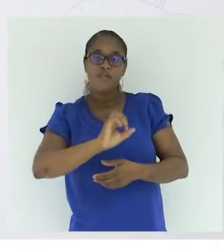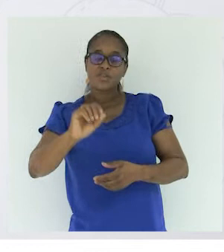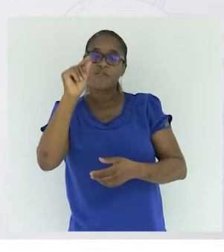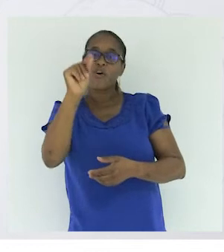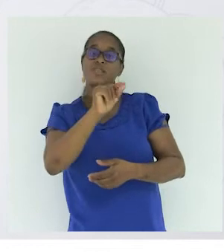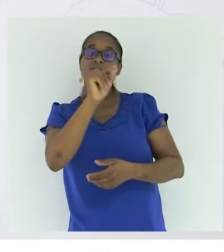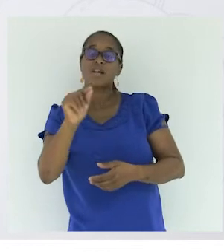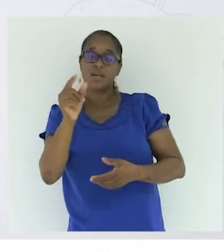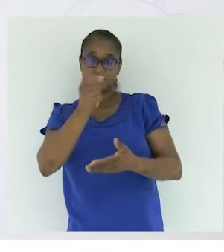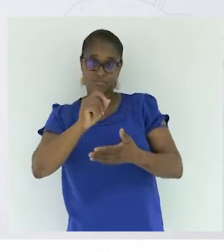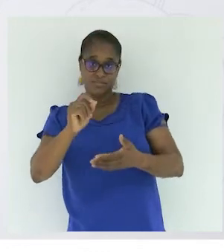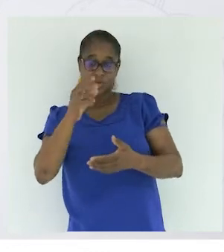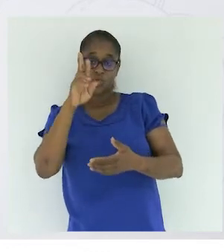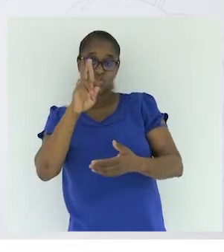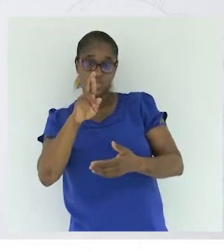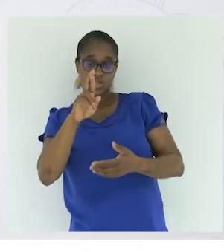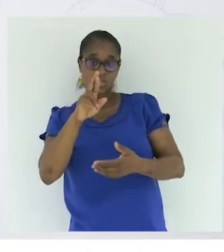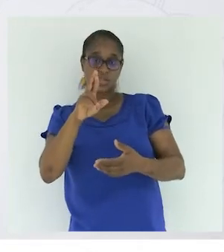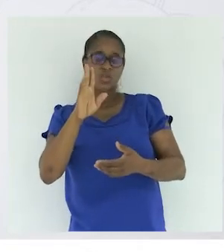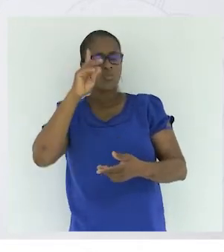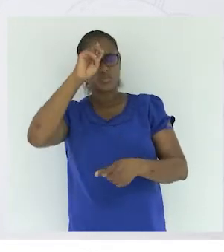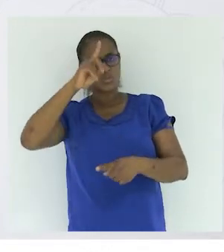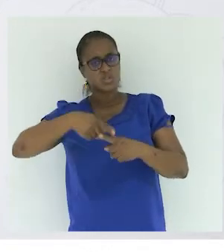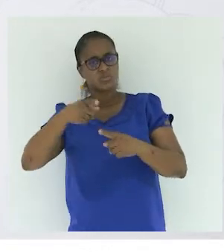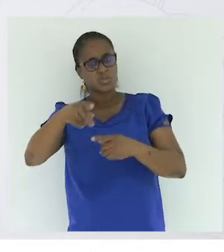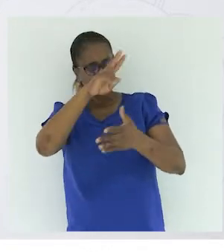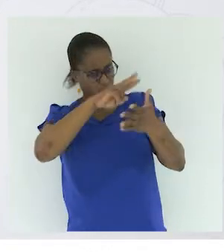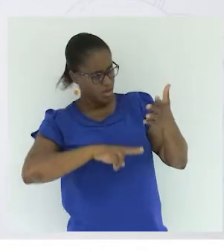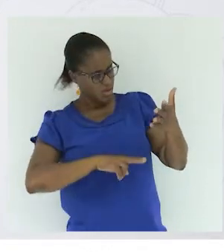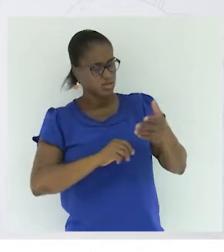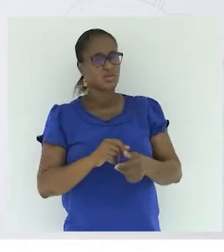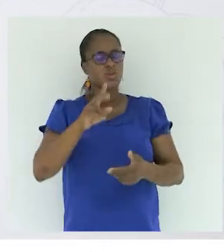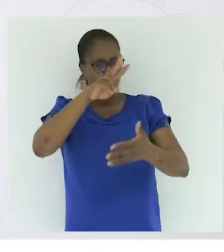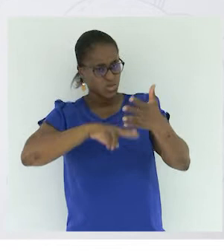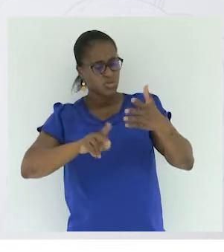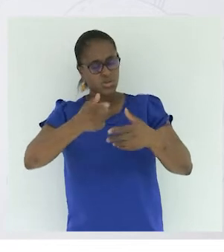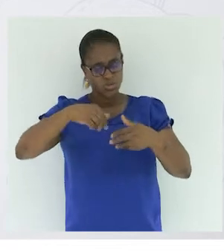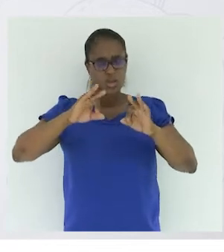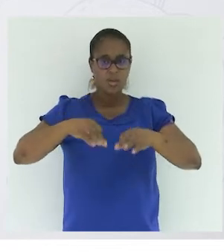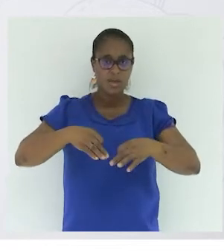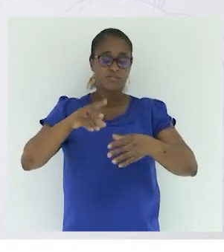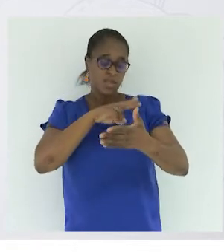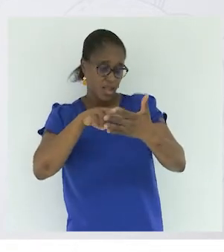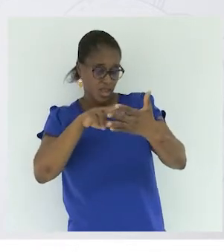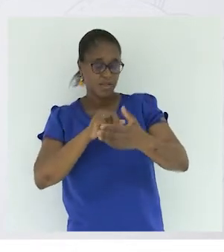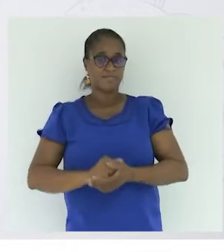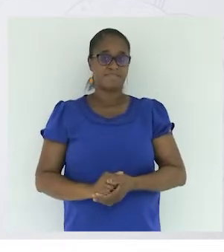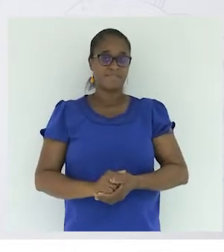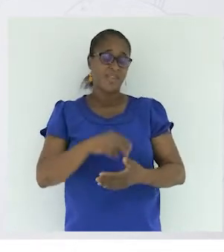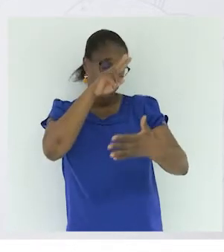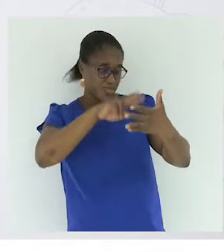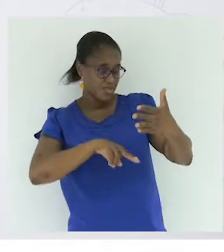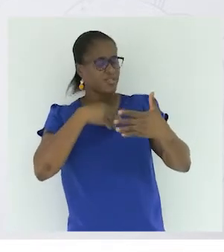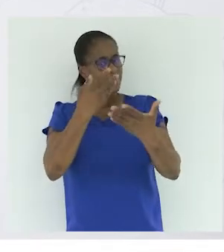assinalar com um X a finalidade deste texto, o texto que nós acabamos de ler. É um texto que